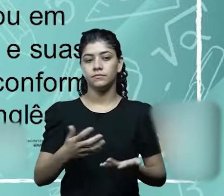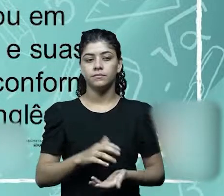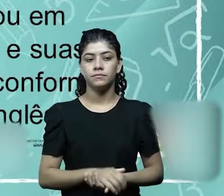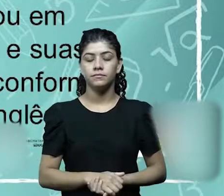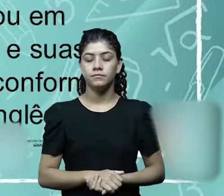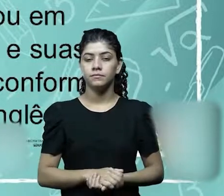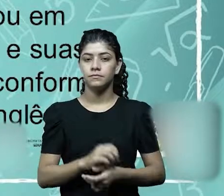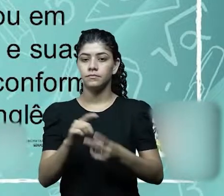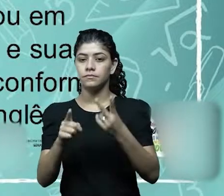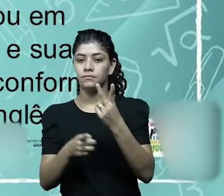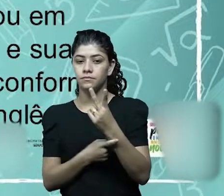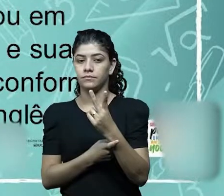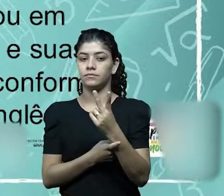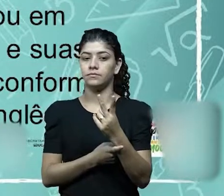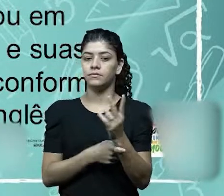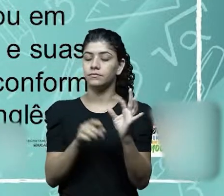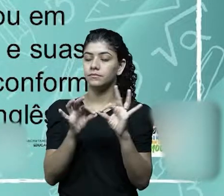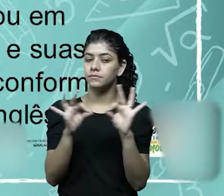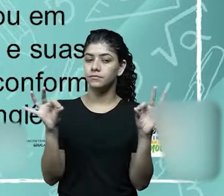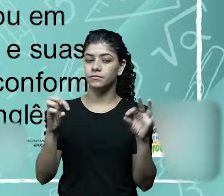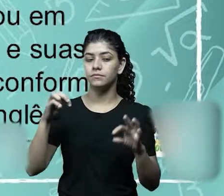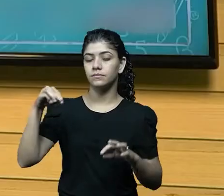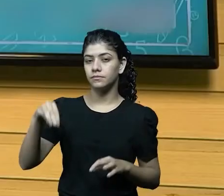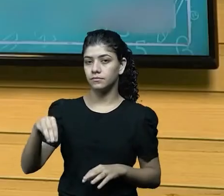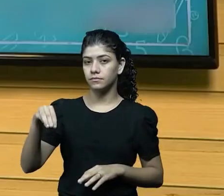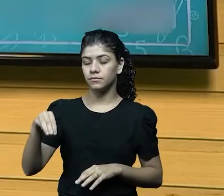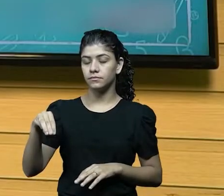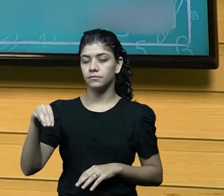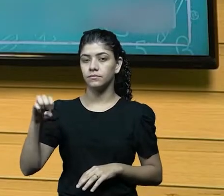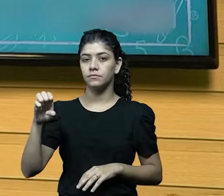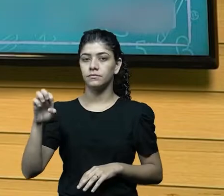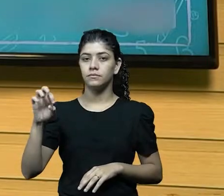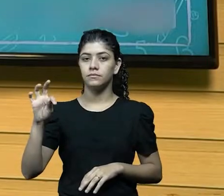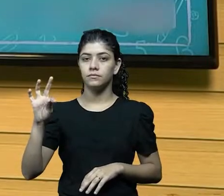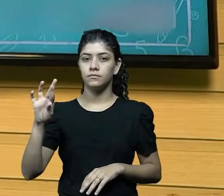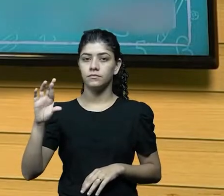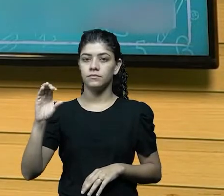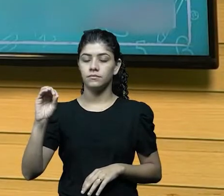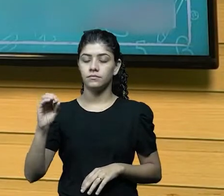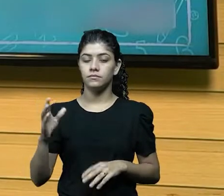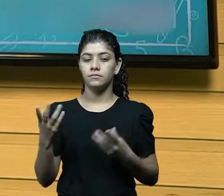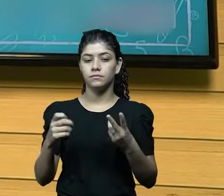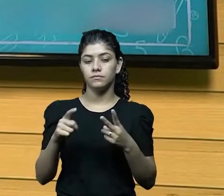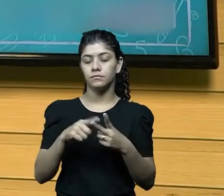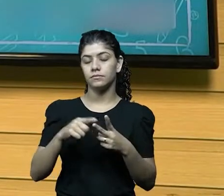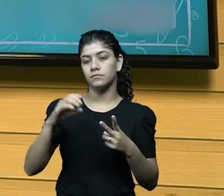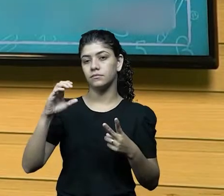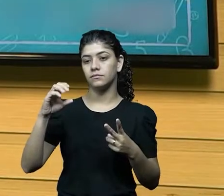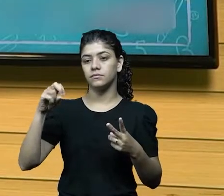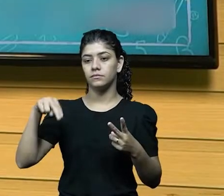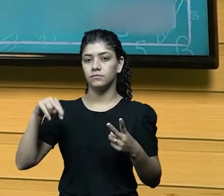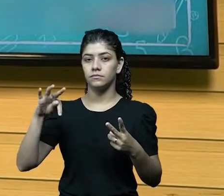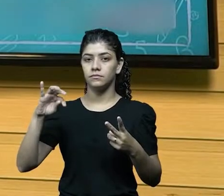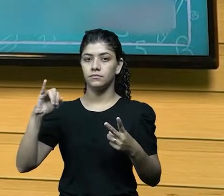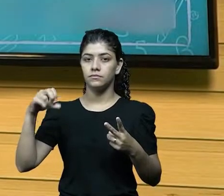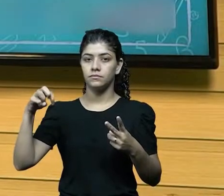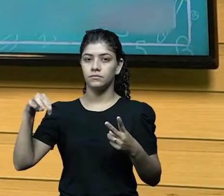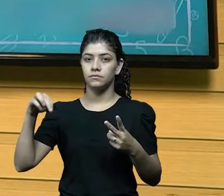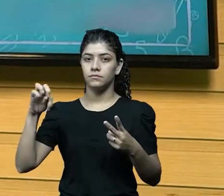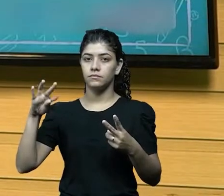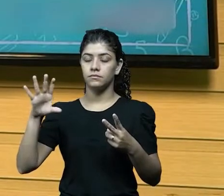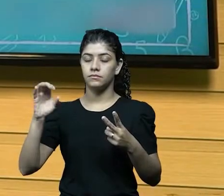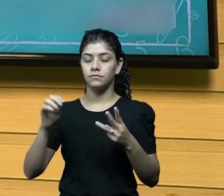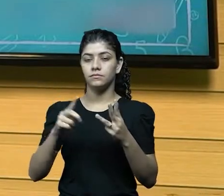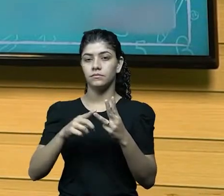duas unidades de medida, o metro, o centímetro e o milímetro, que são as subdivisões do metro. Então nós